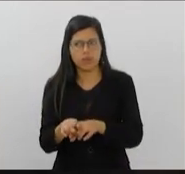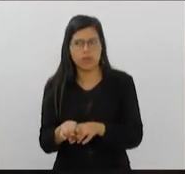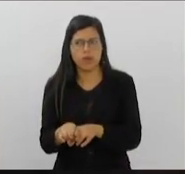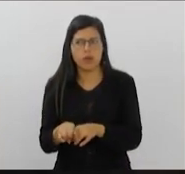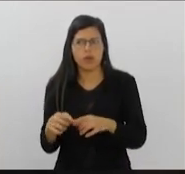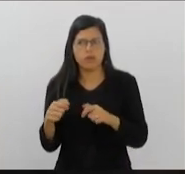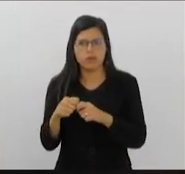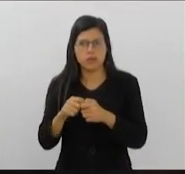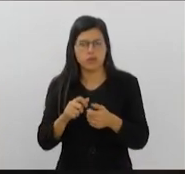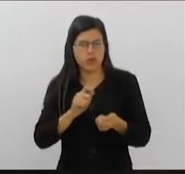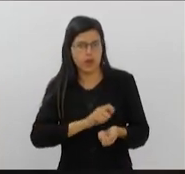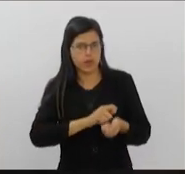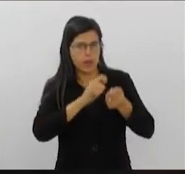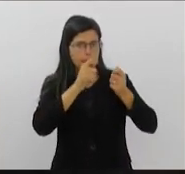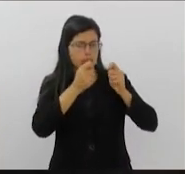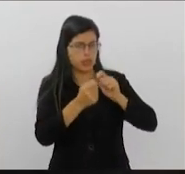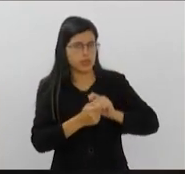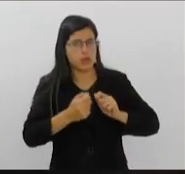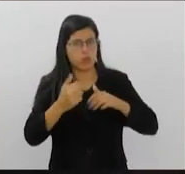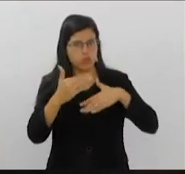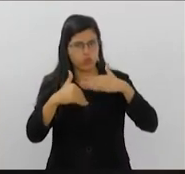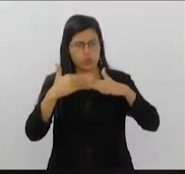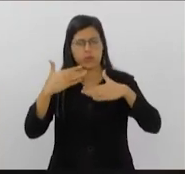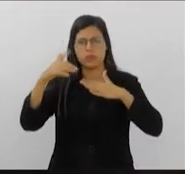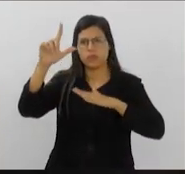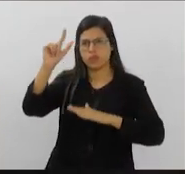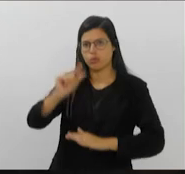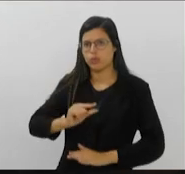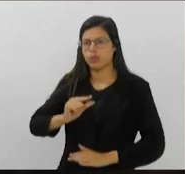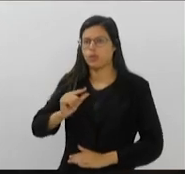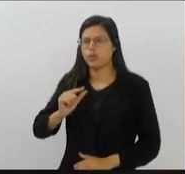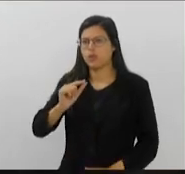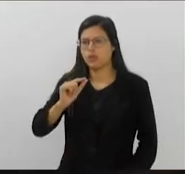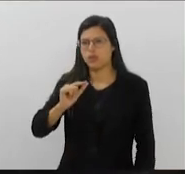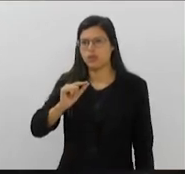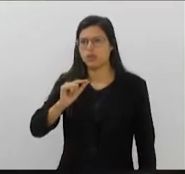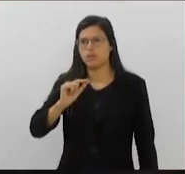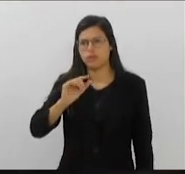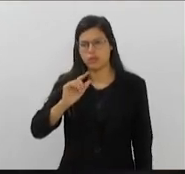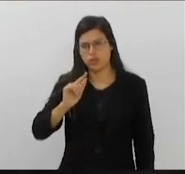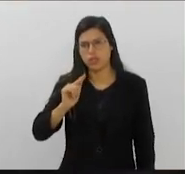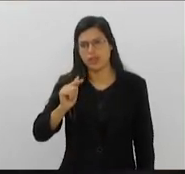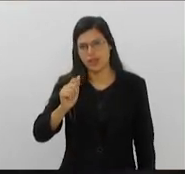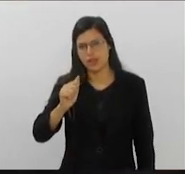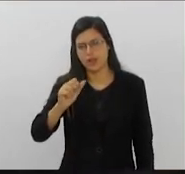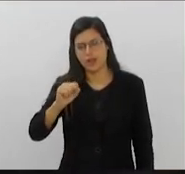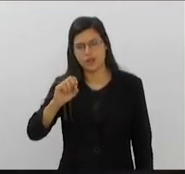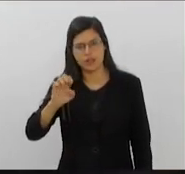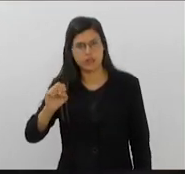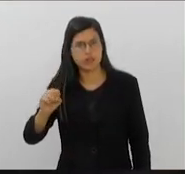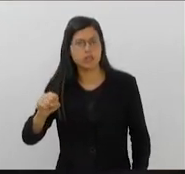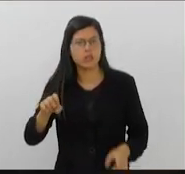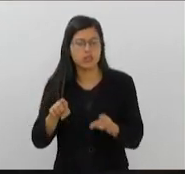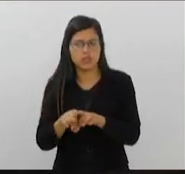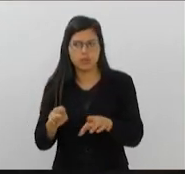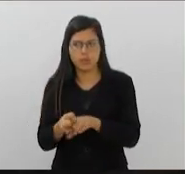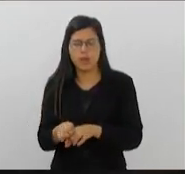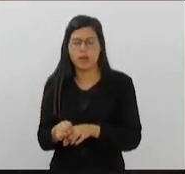dos seus processos produtivos para serem reduzirem a emissão de gases de efeito estufa, compensarem também as suas